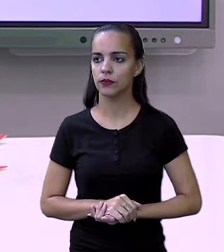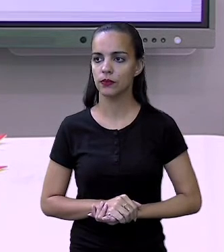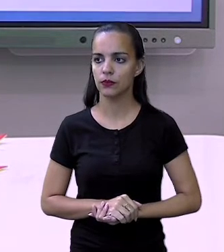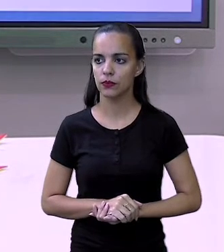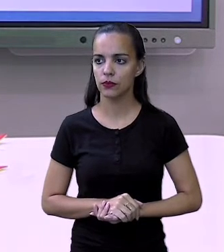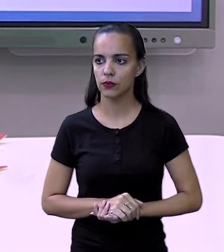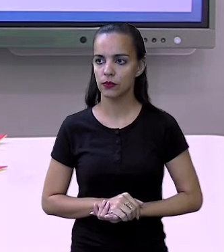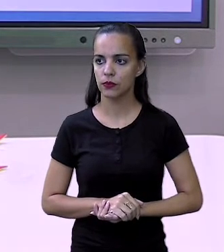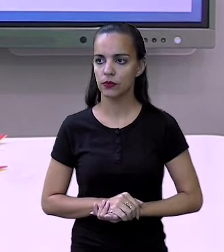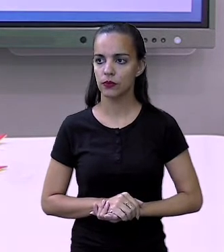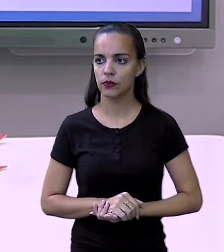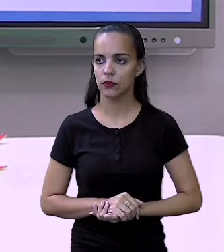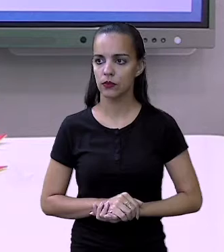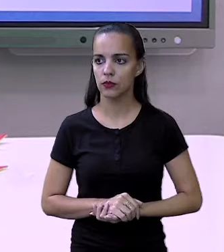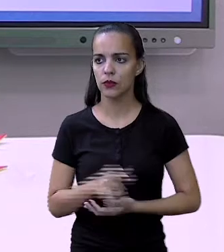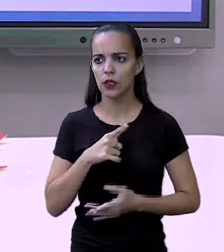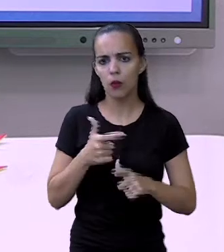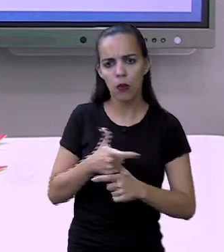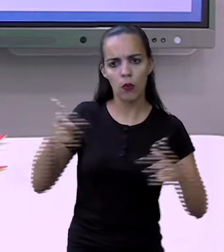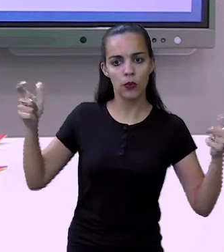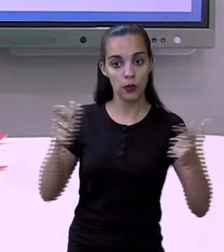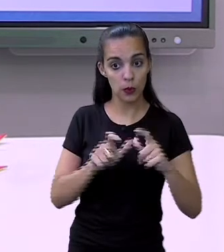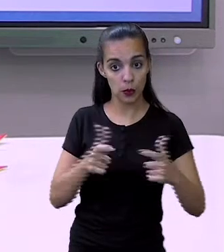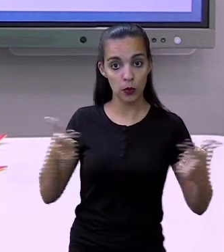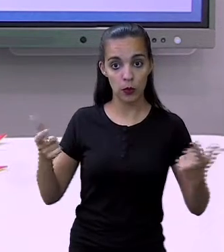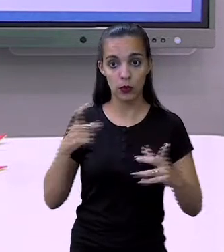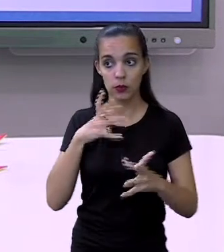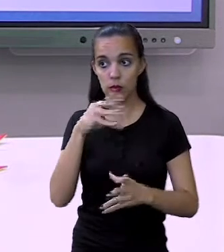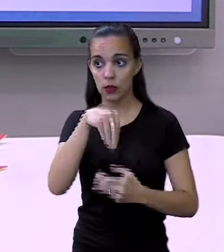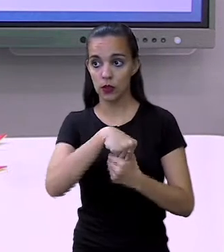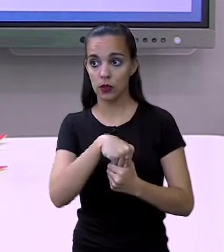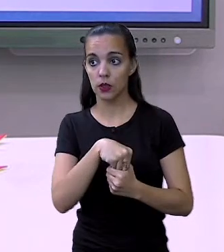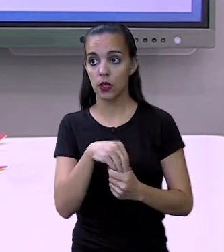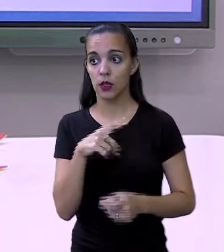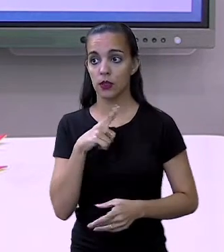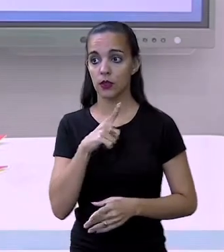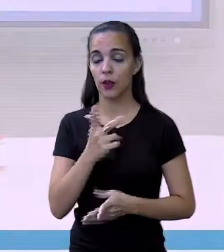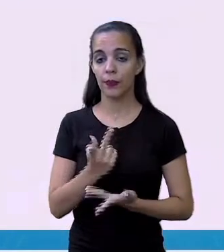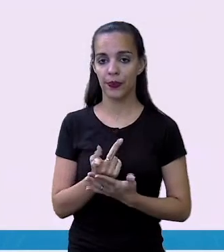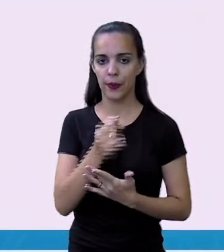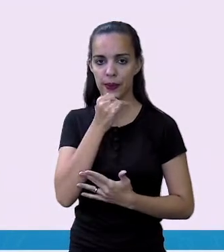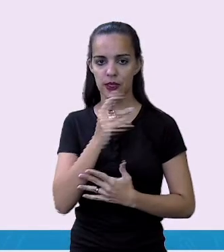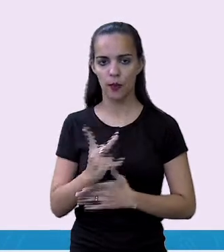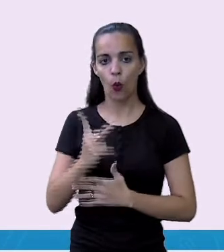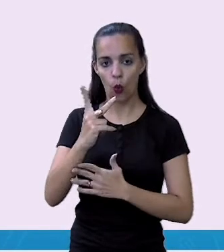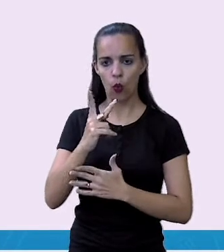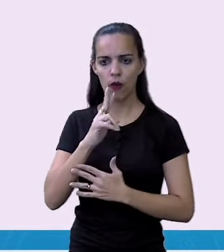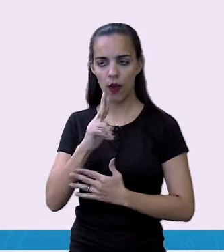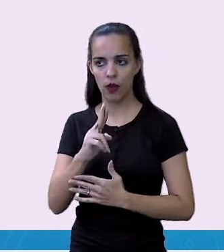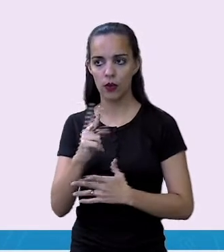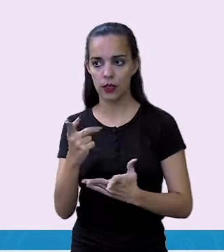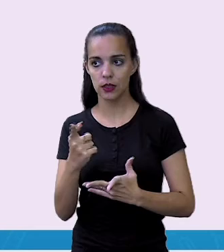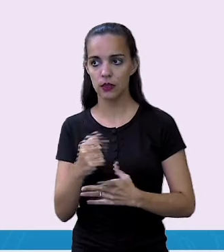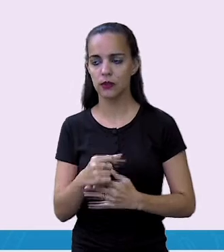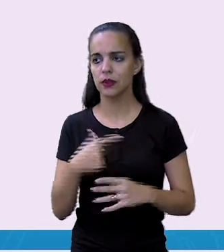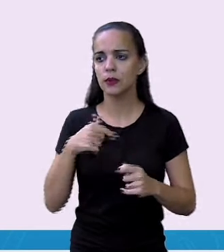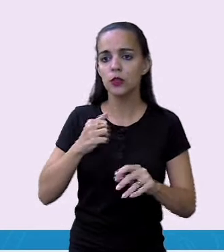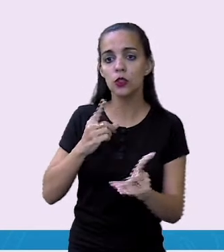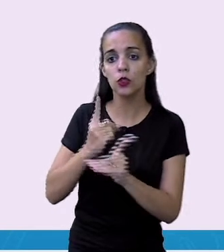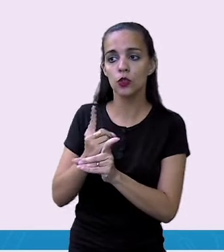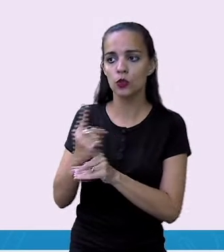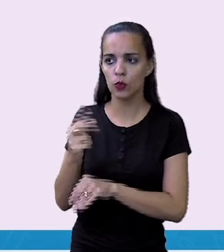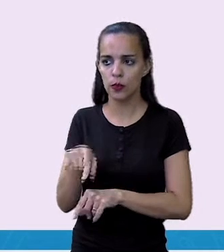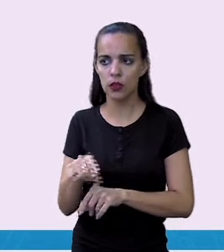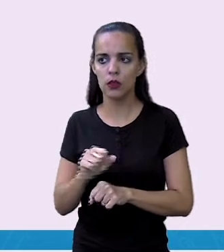A razão de proporcionalidade. Então, voltando aqui. Nós temos o K. E agora